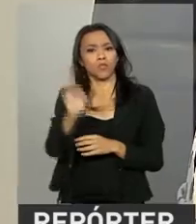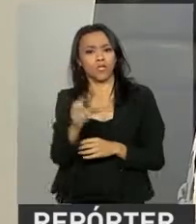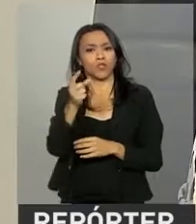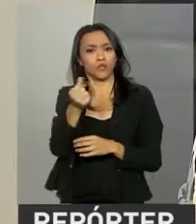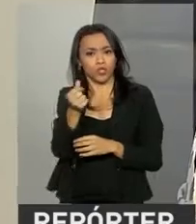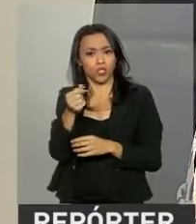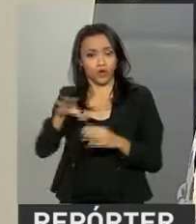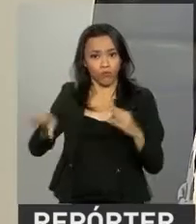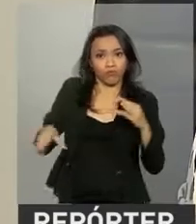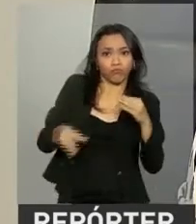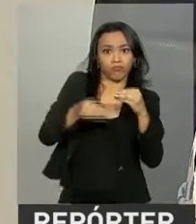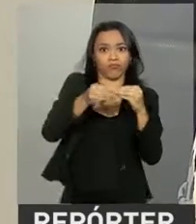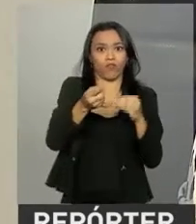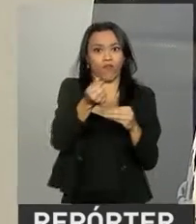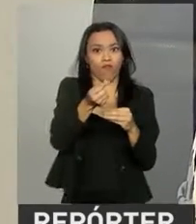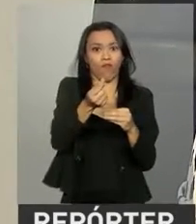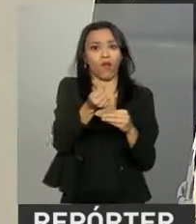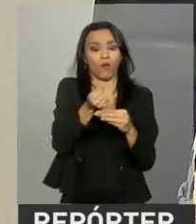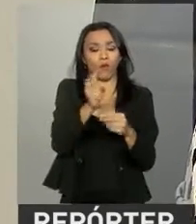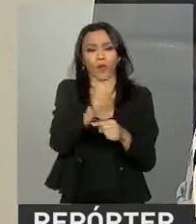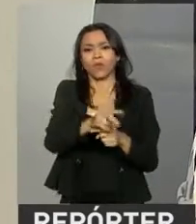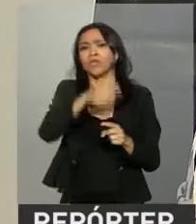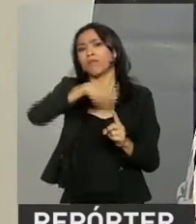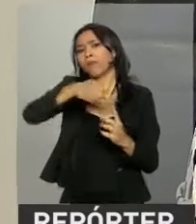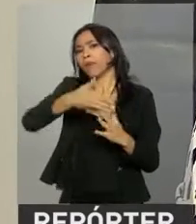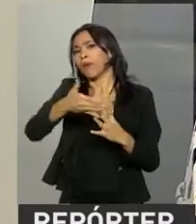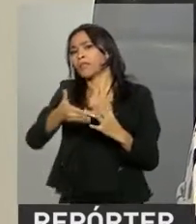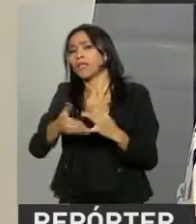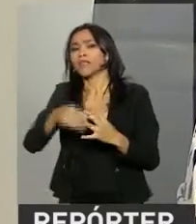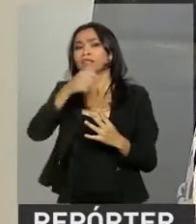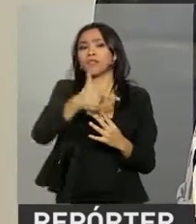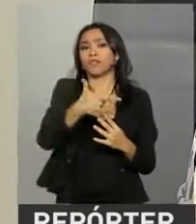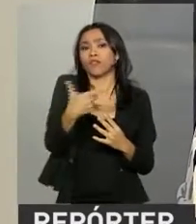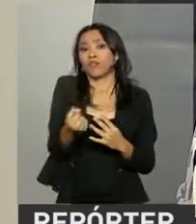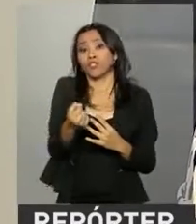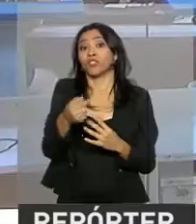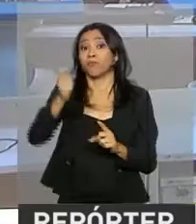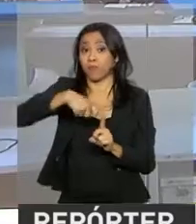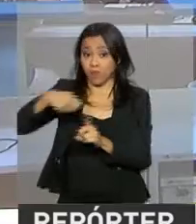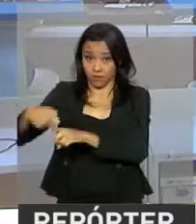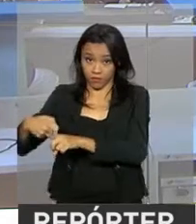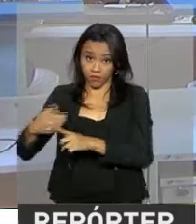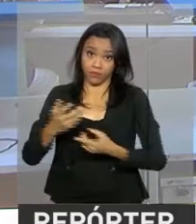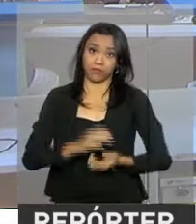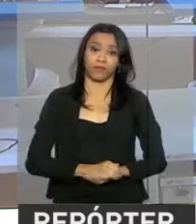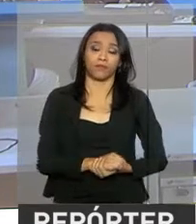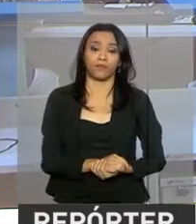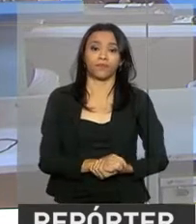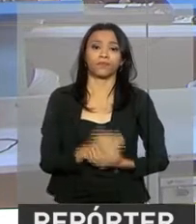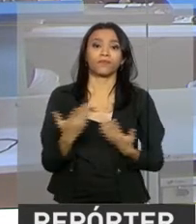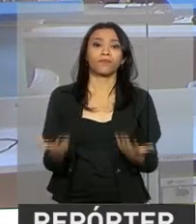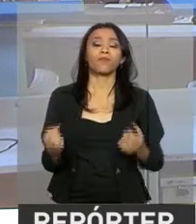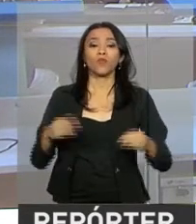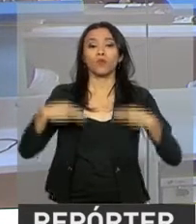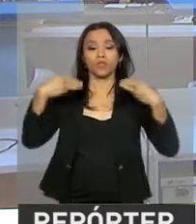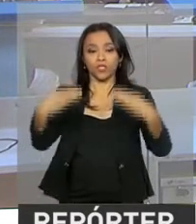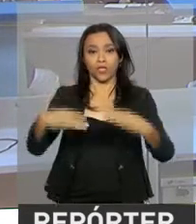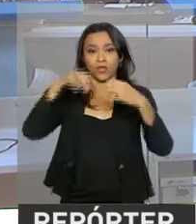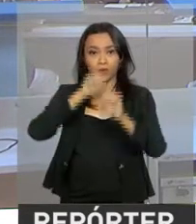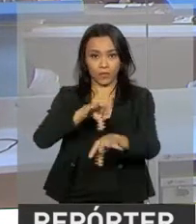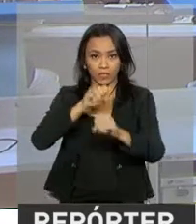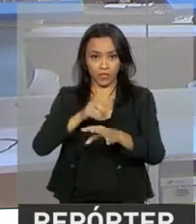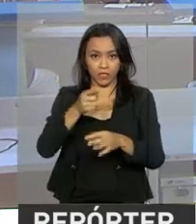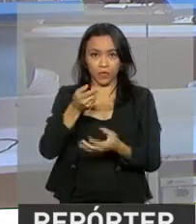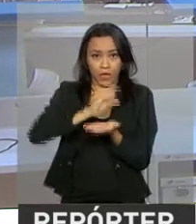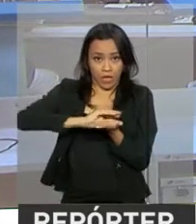parcelamento durante 120 meses e passou a ser dona do imóvel o ministério da educação repassou